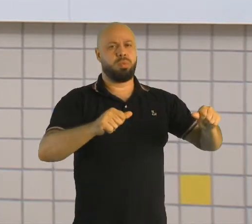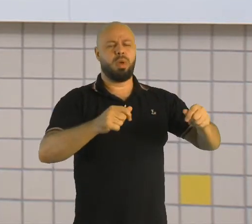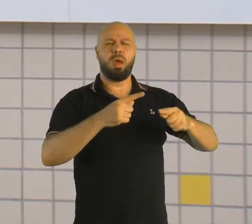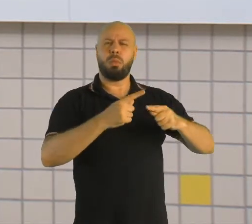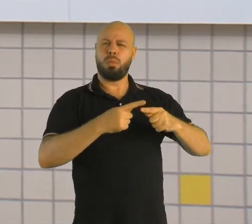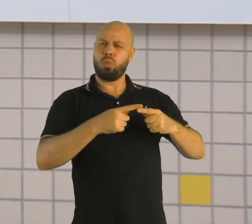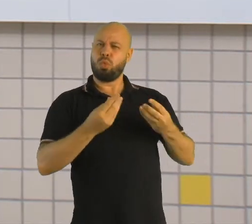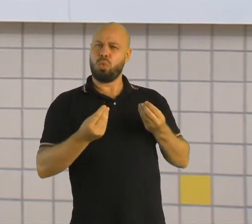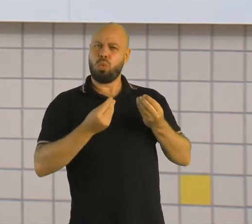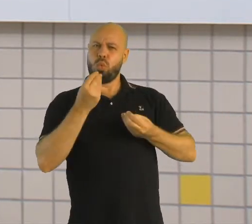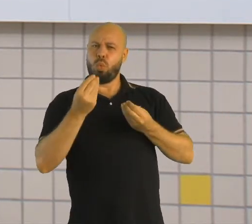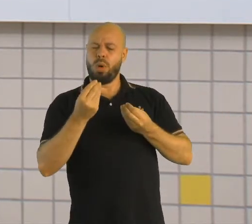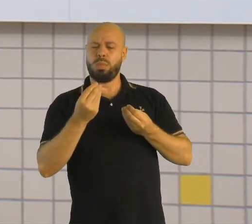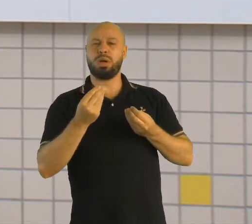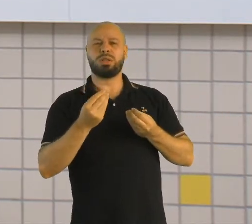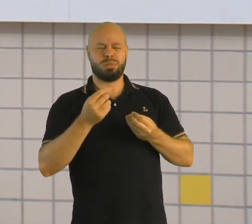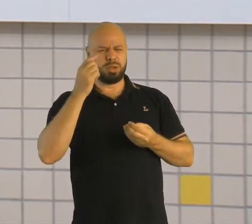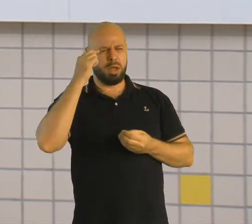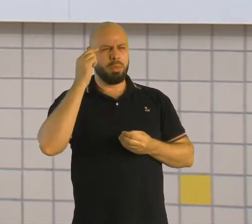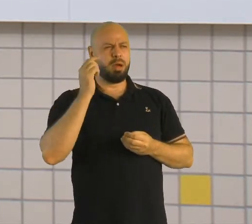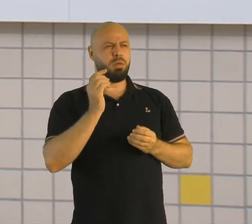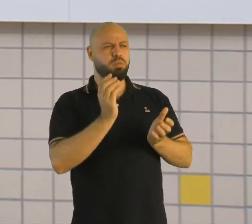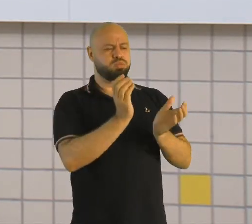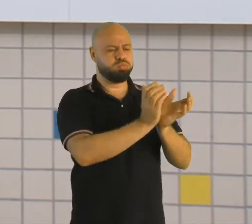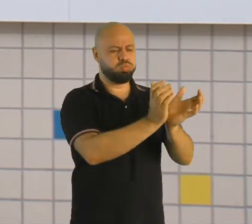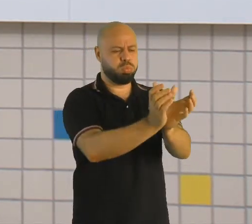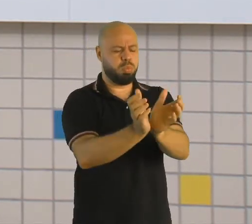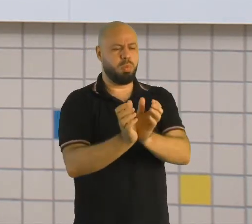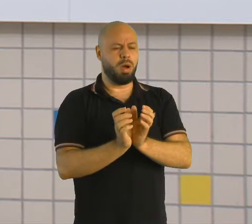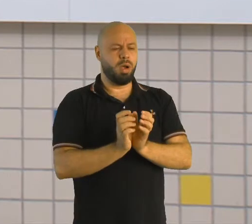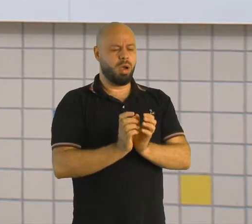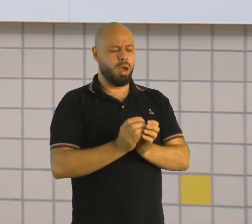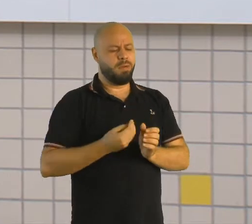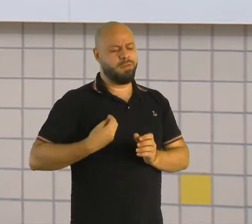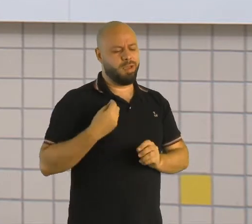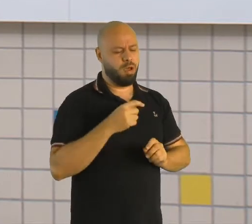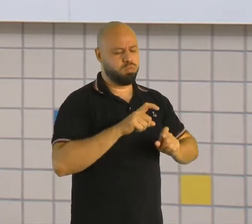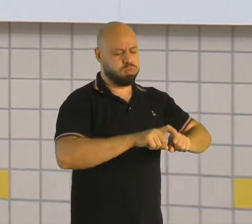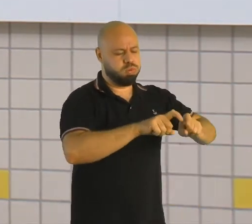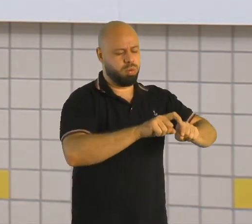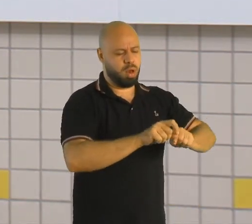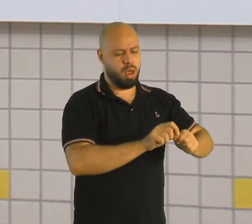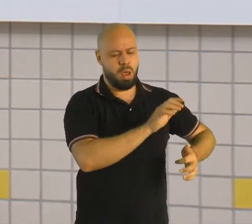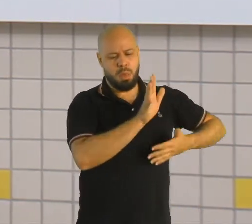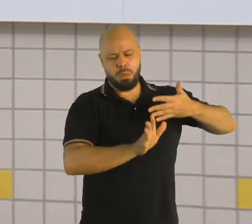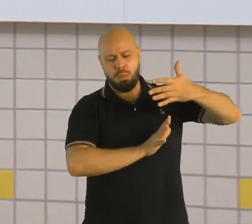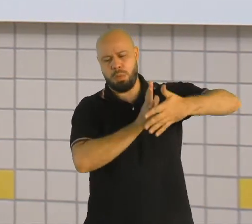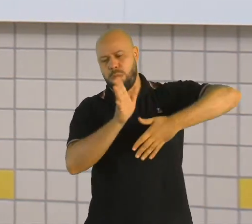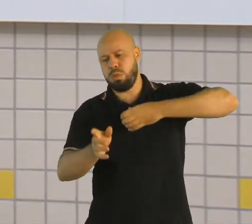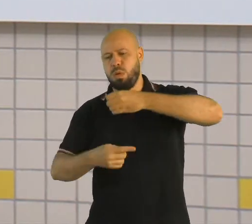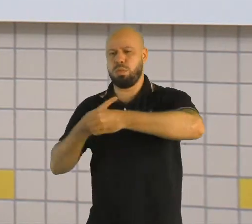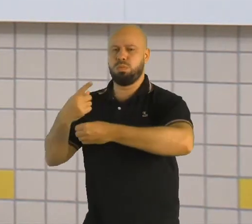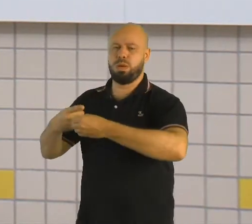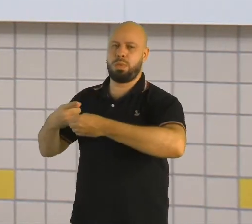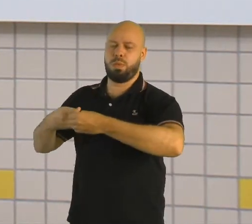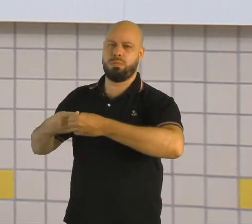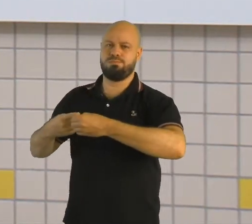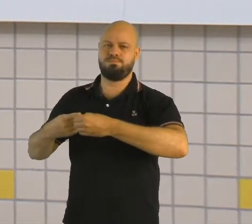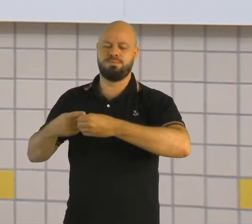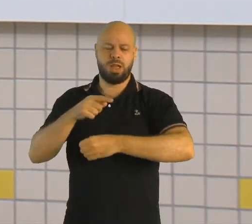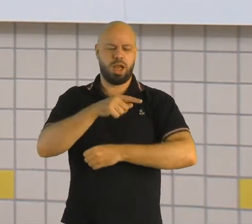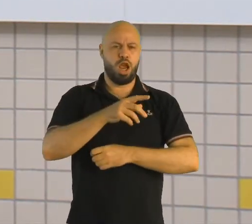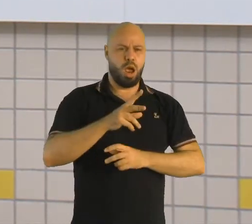é fragmentada, aquelas pessoas que viviam no campo, né, elas migram para a cidade. Aquela sociedade que antes era